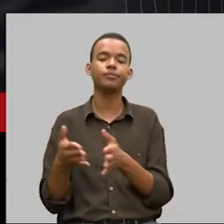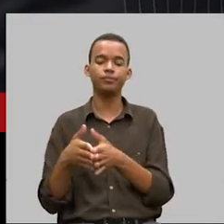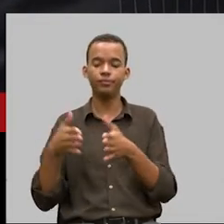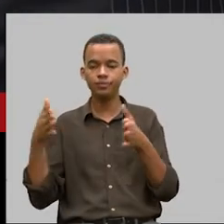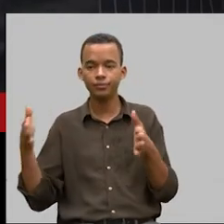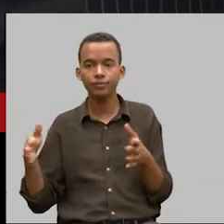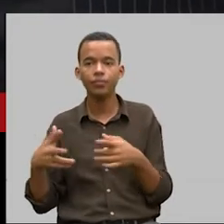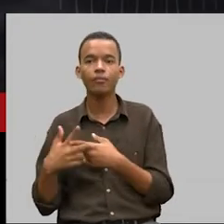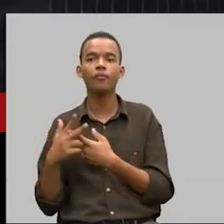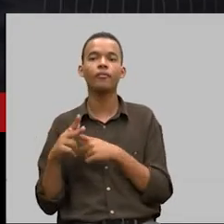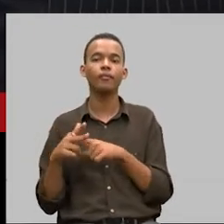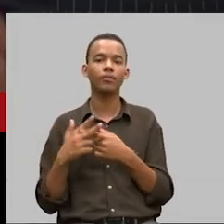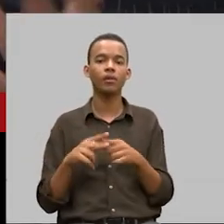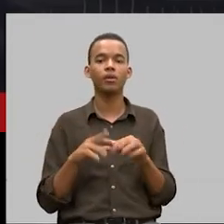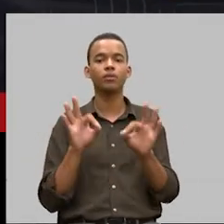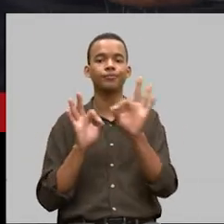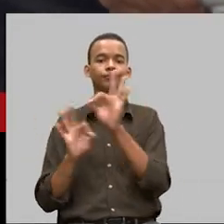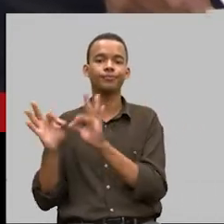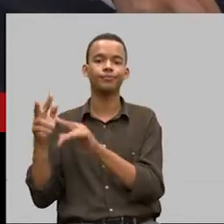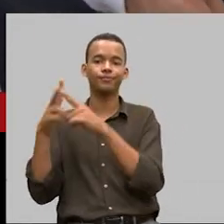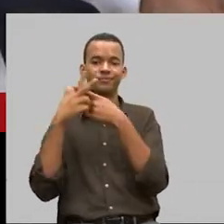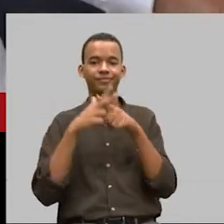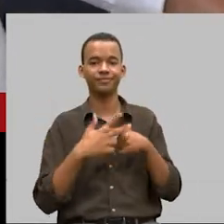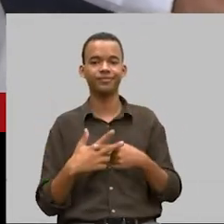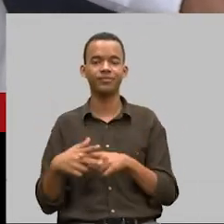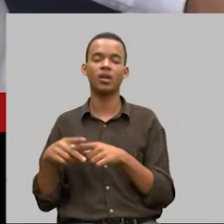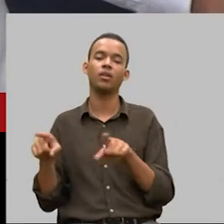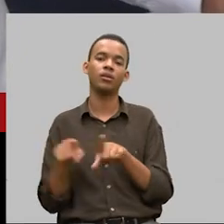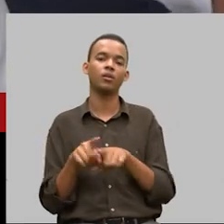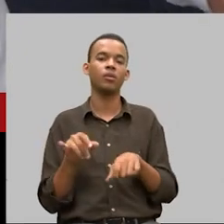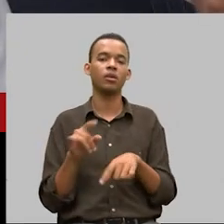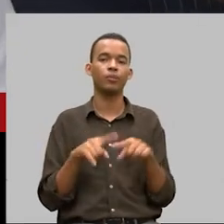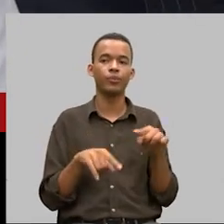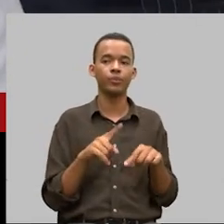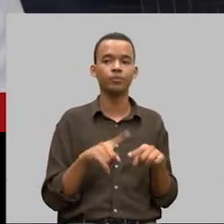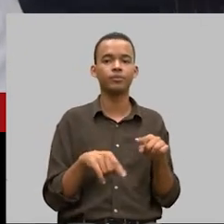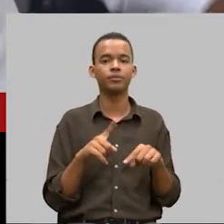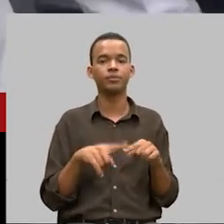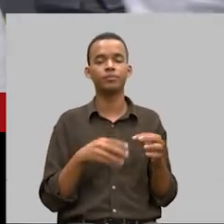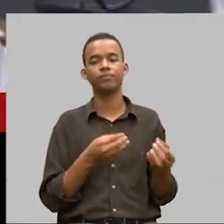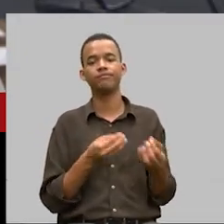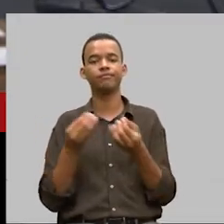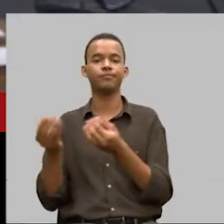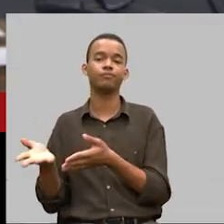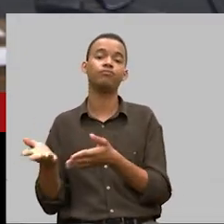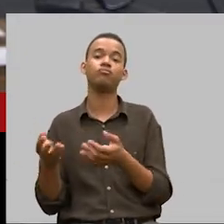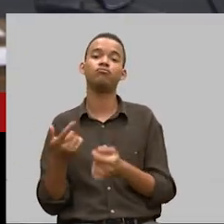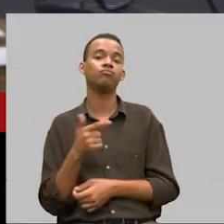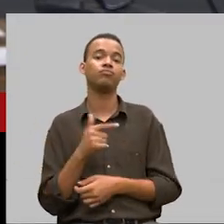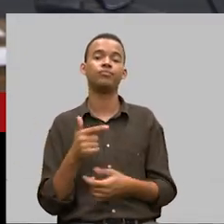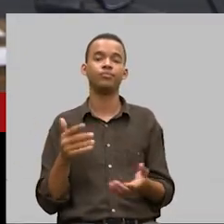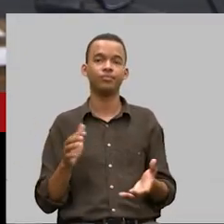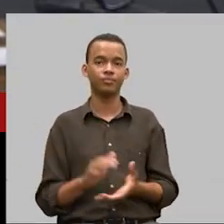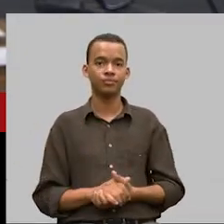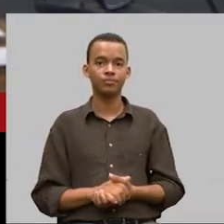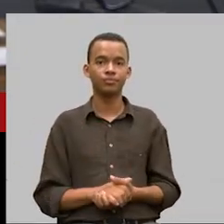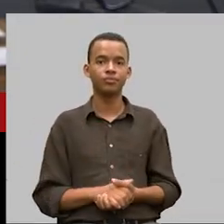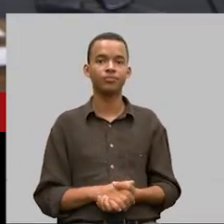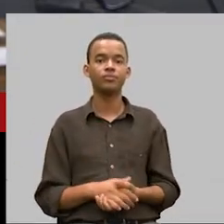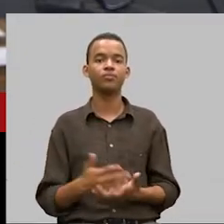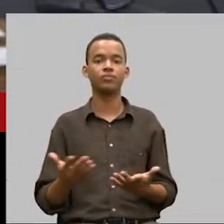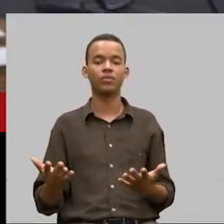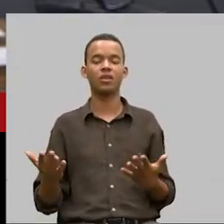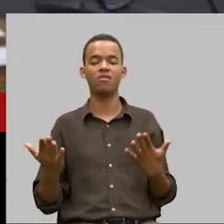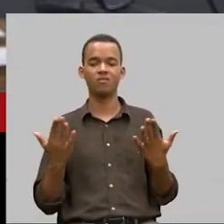PR reforma né paraa equipagem das das unidades de ensino então a equiparar a